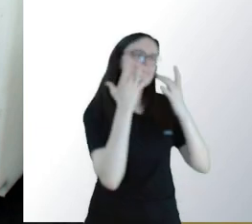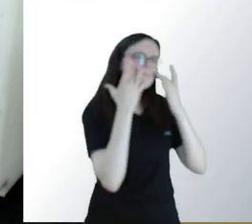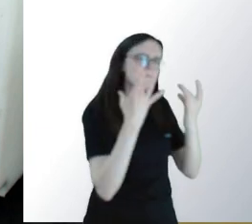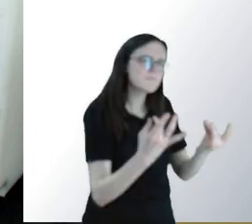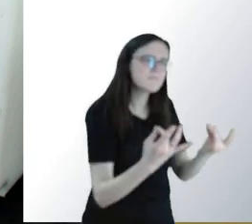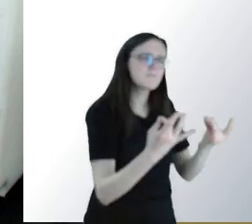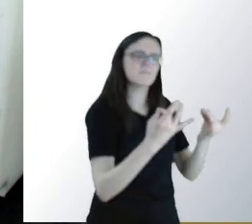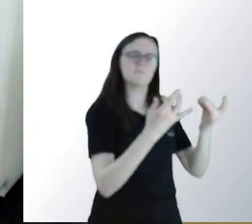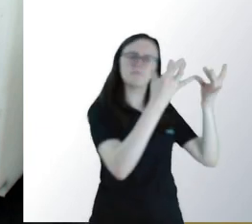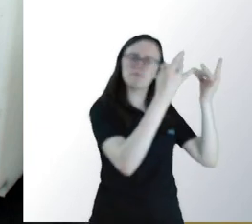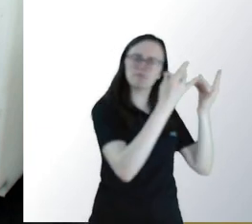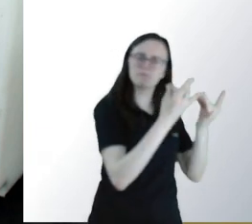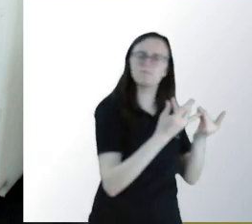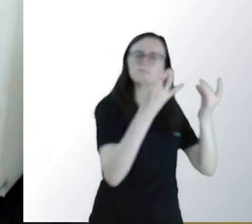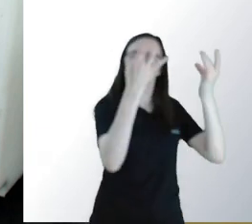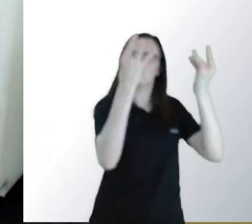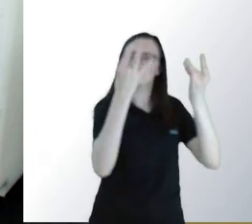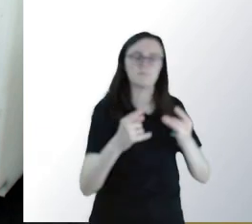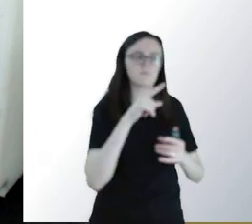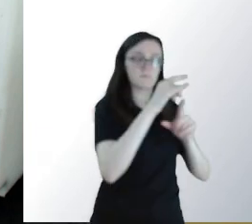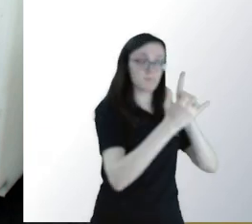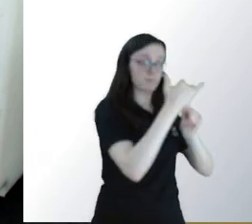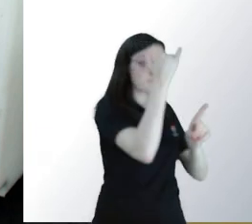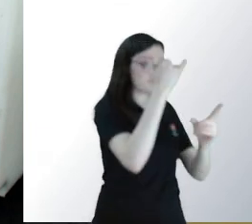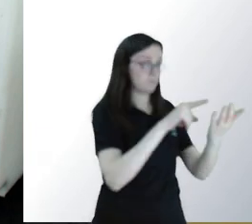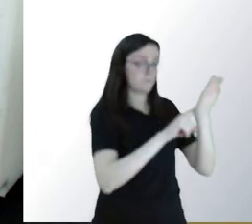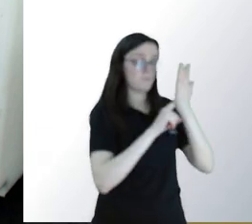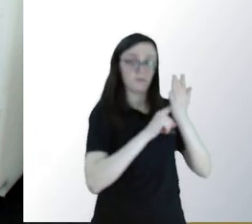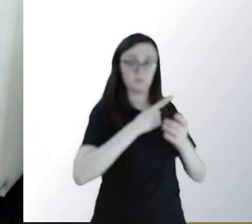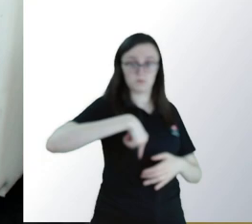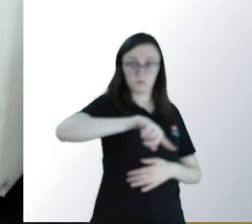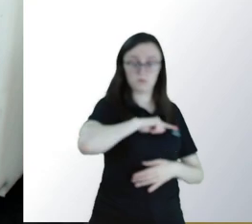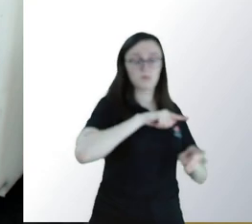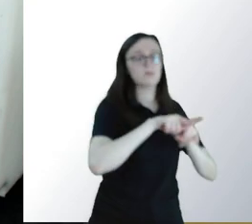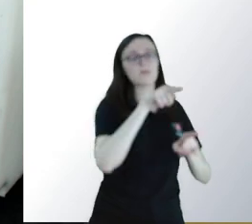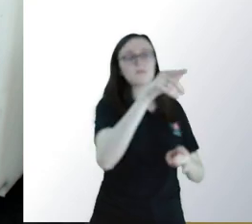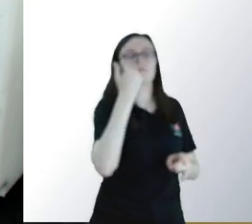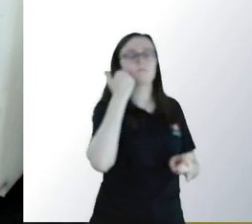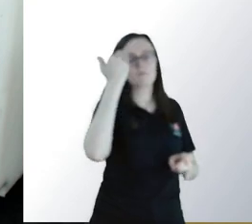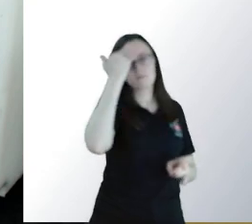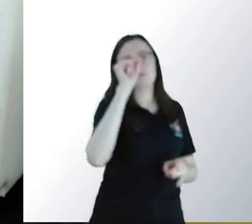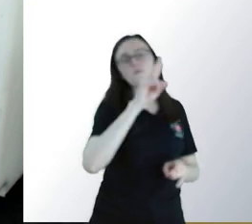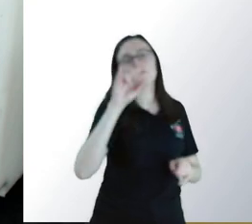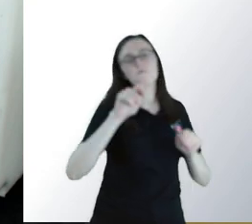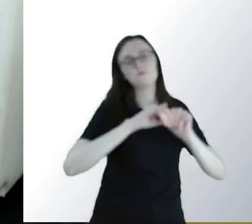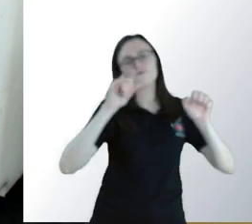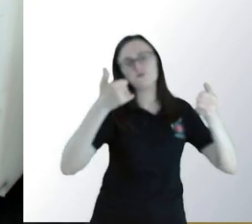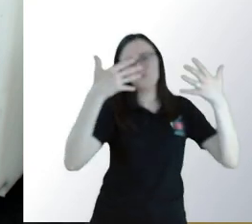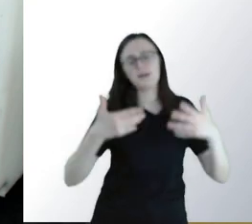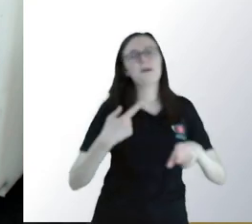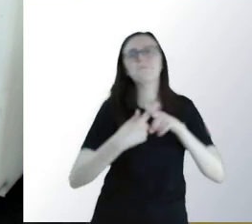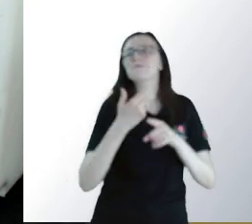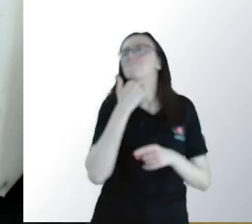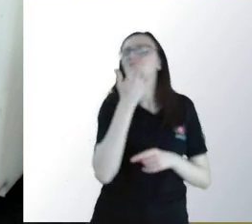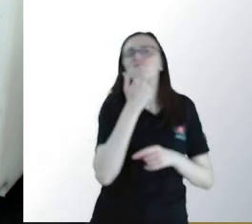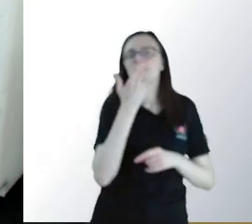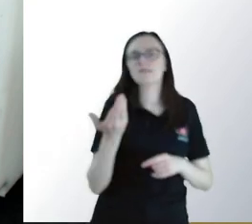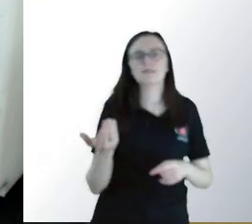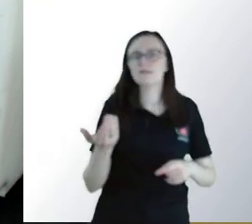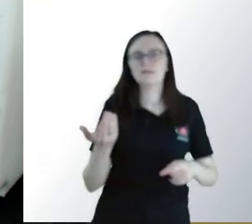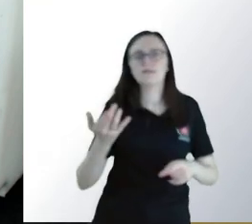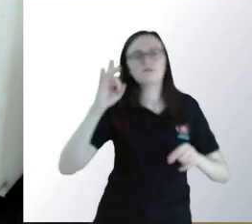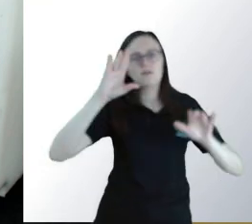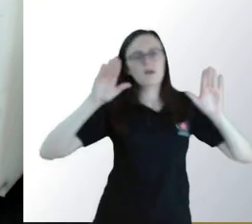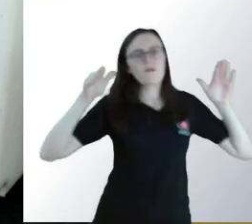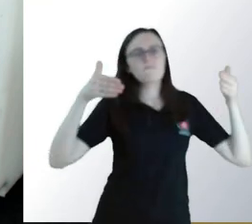mais atenta ao que essa vítima vai trazer, né, e ao que esse adolescente, de repente, justificar. Porque não adianta fazer só